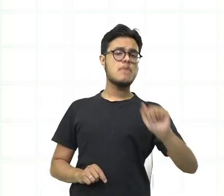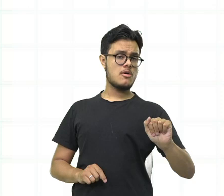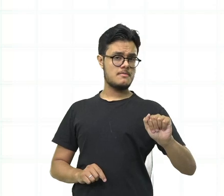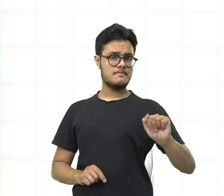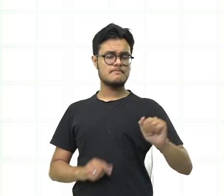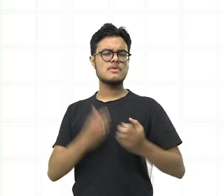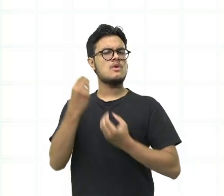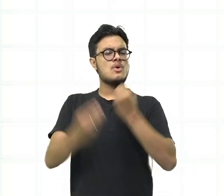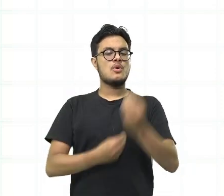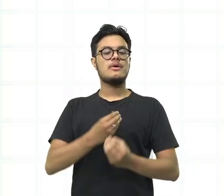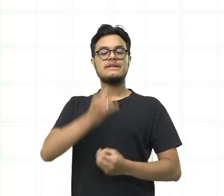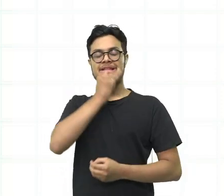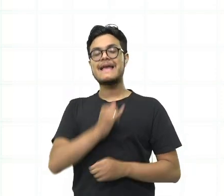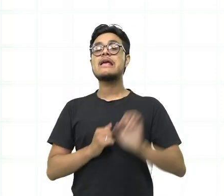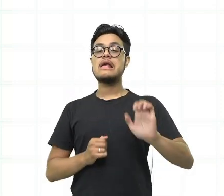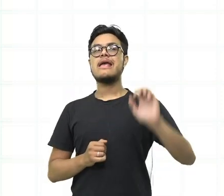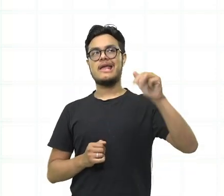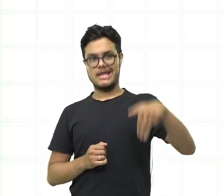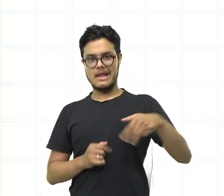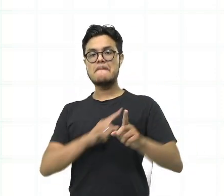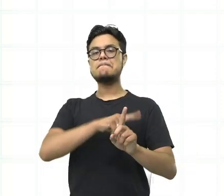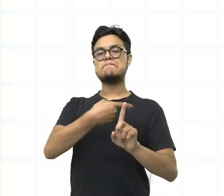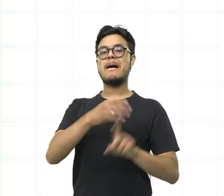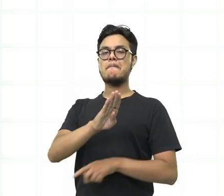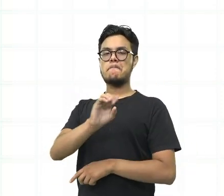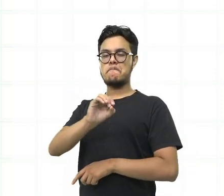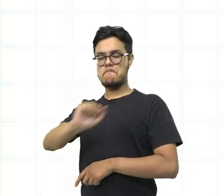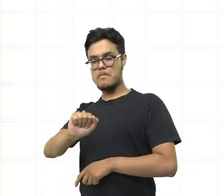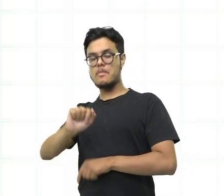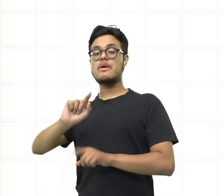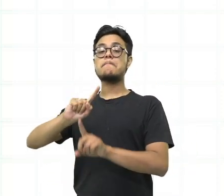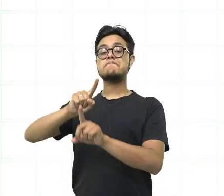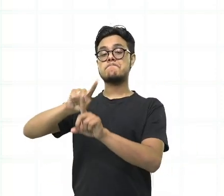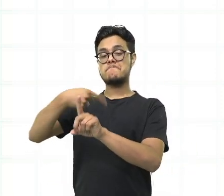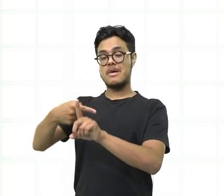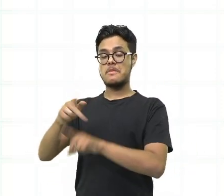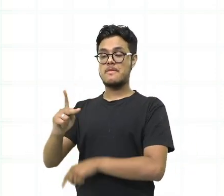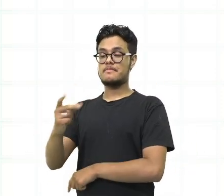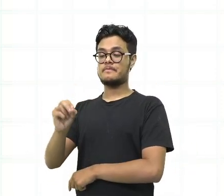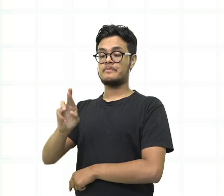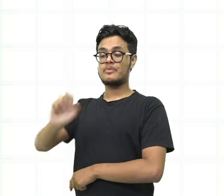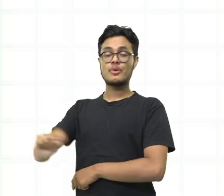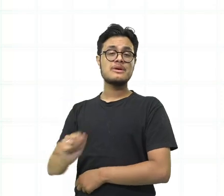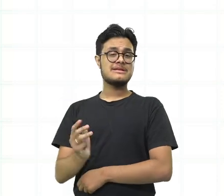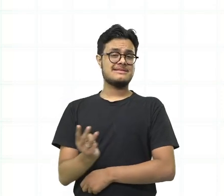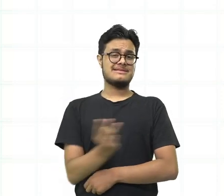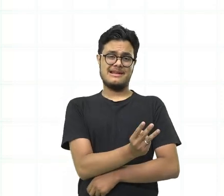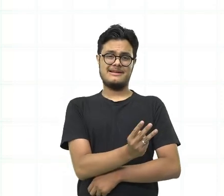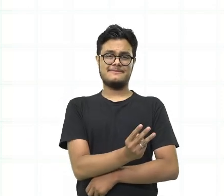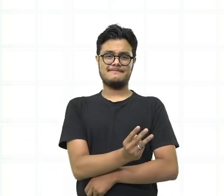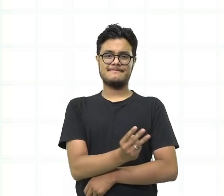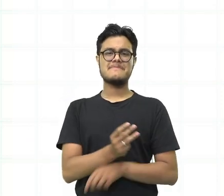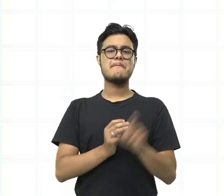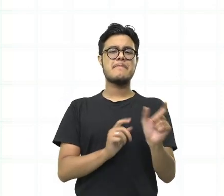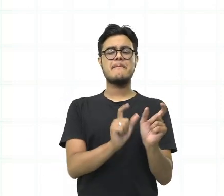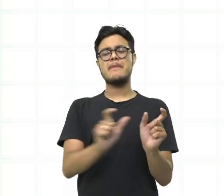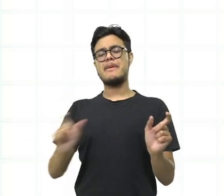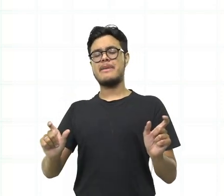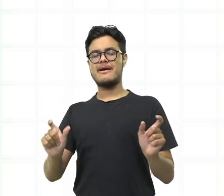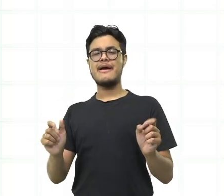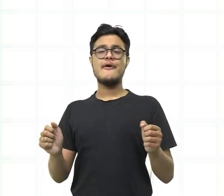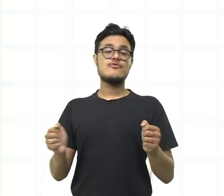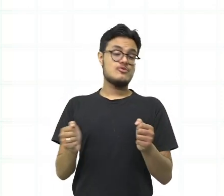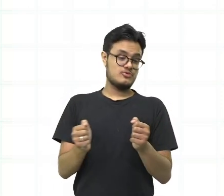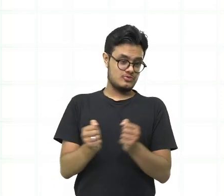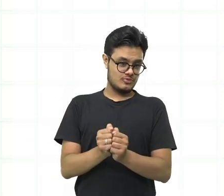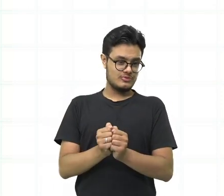por em, boa, hora. Ela é formada por 3 elementos, que